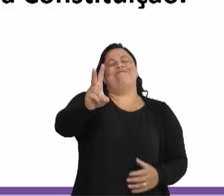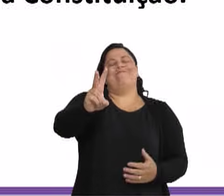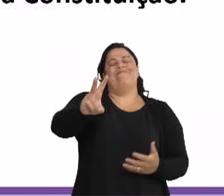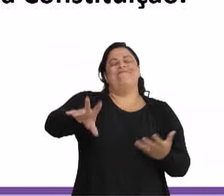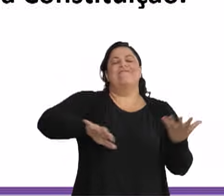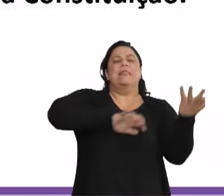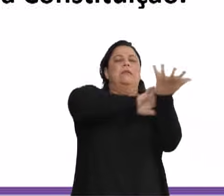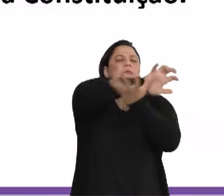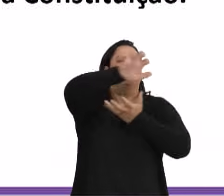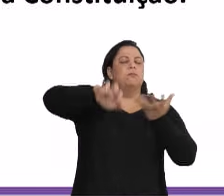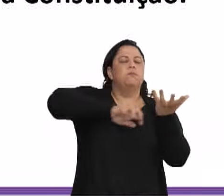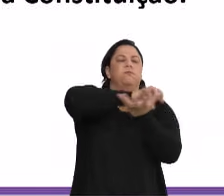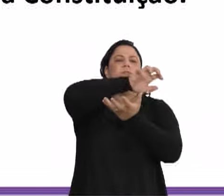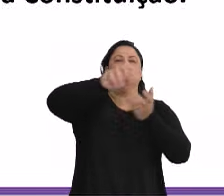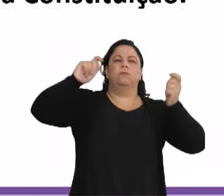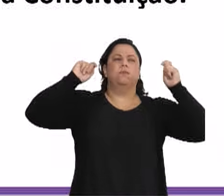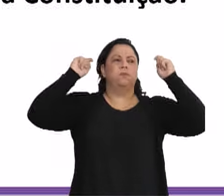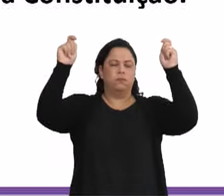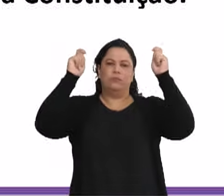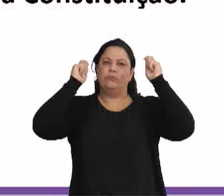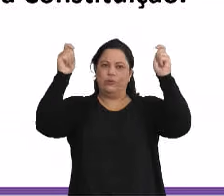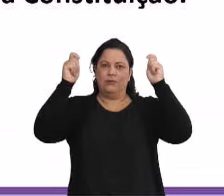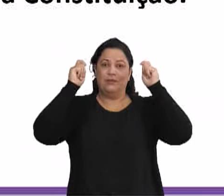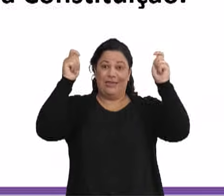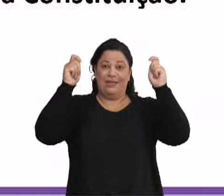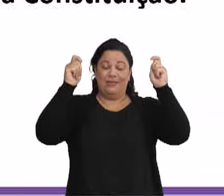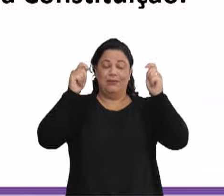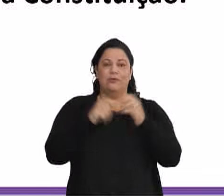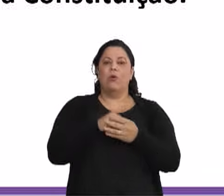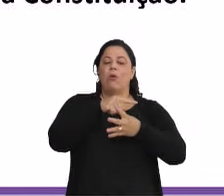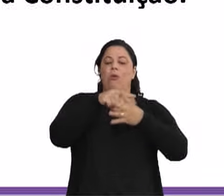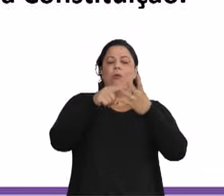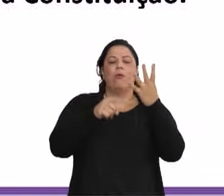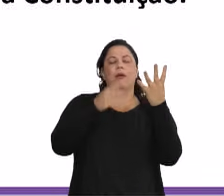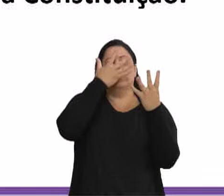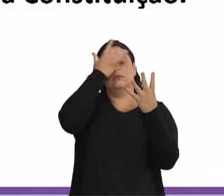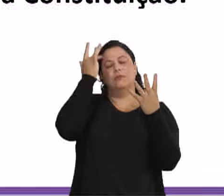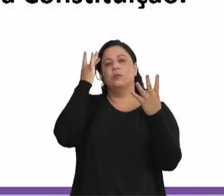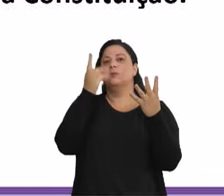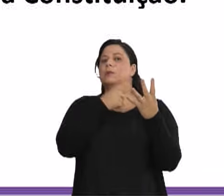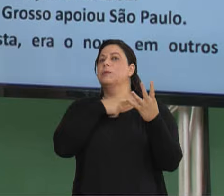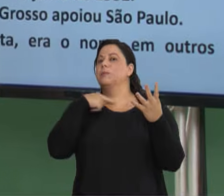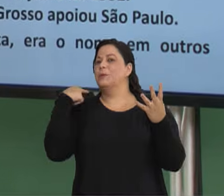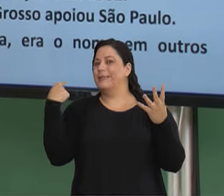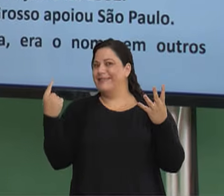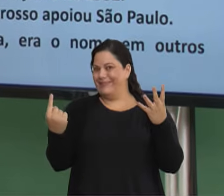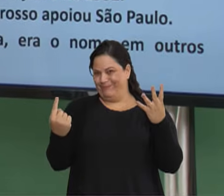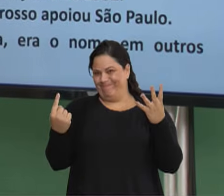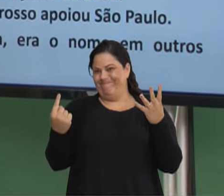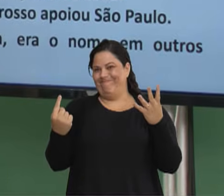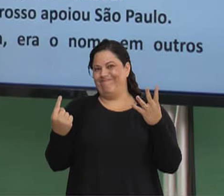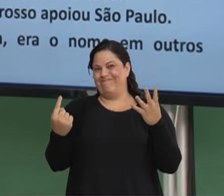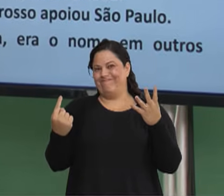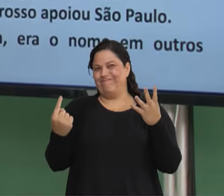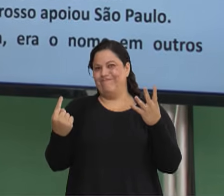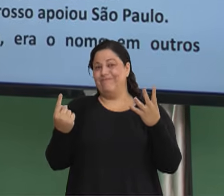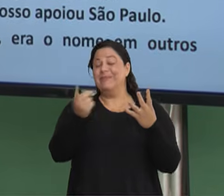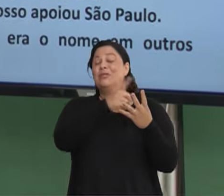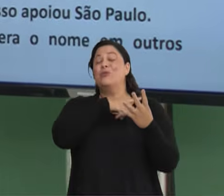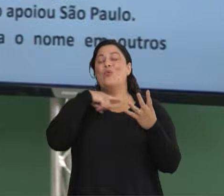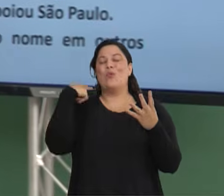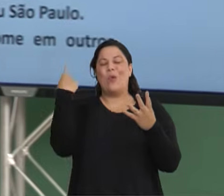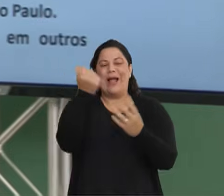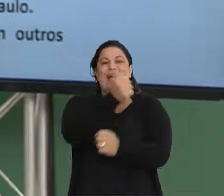estudantes morreram num desses protestos contra o governo federal, por obra das tropas